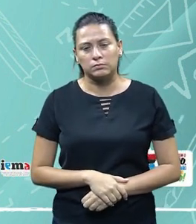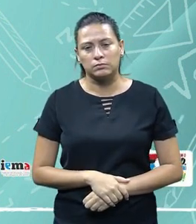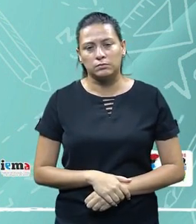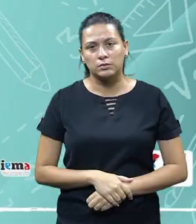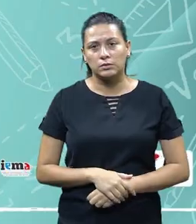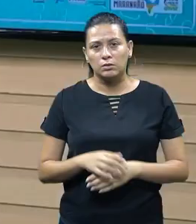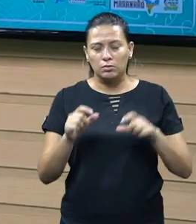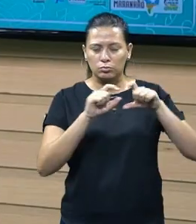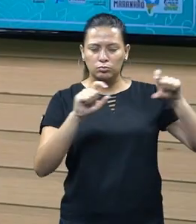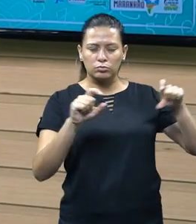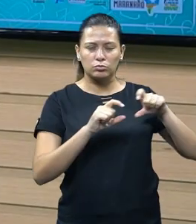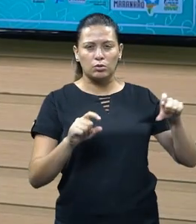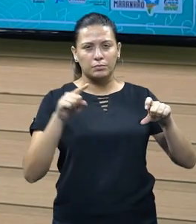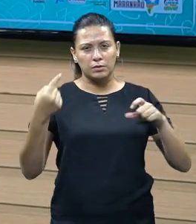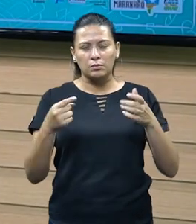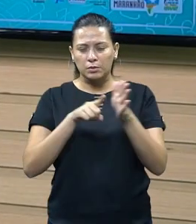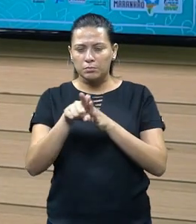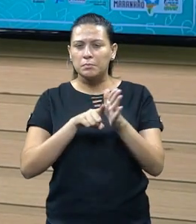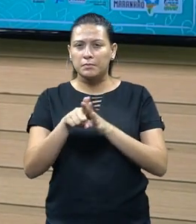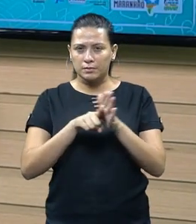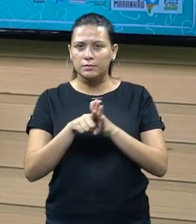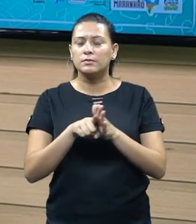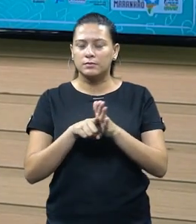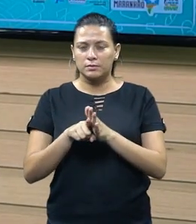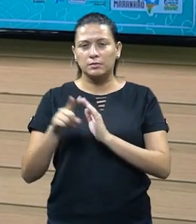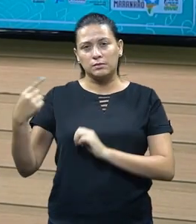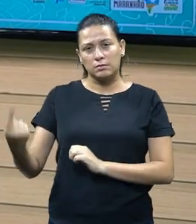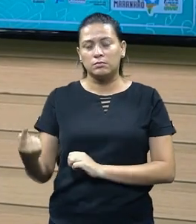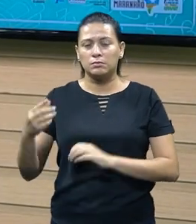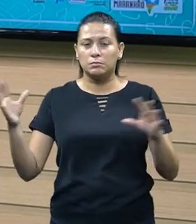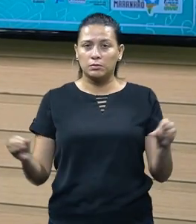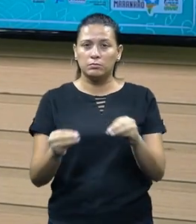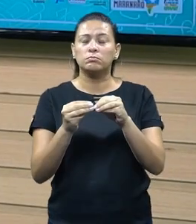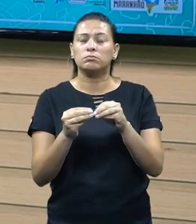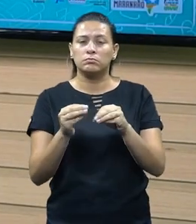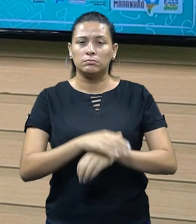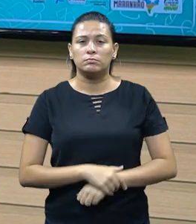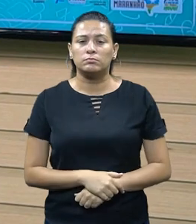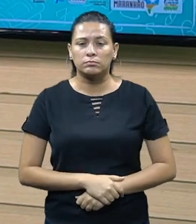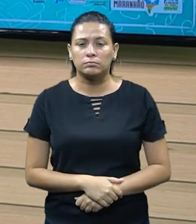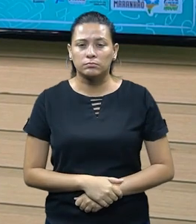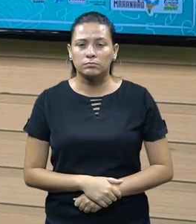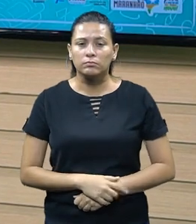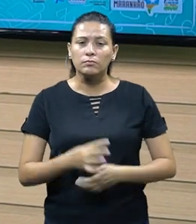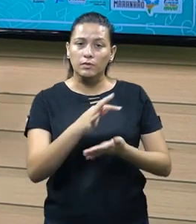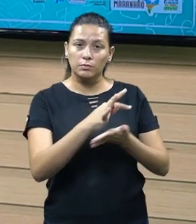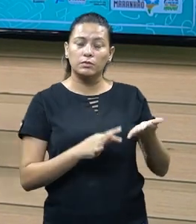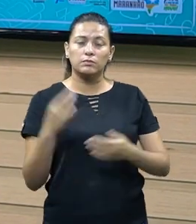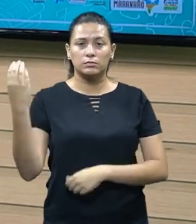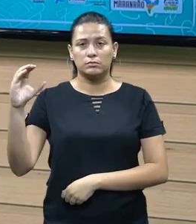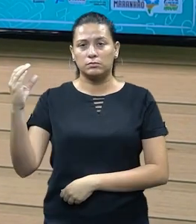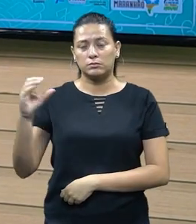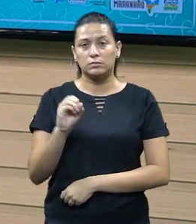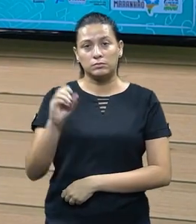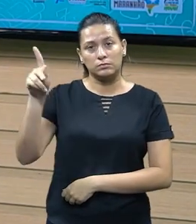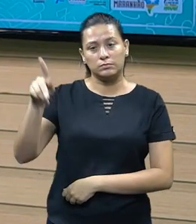e você faz né uma pesquisa paralela para poder ter mais robustez aí na sua no seu texto